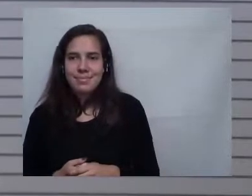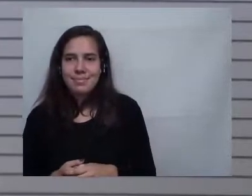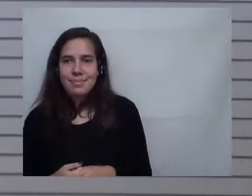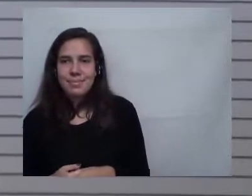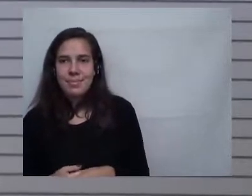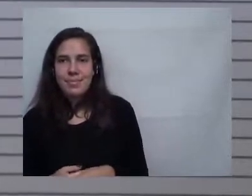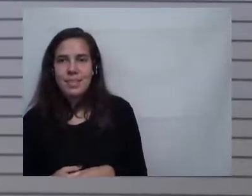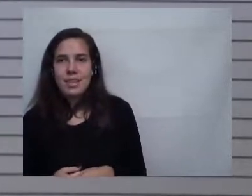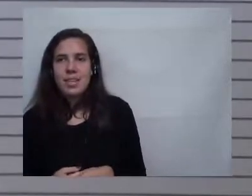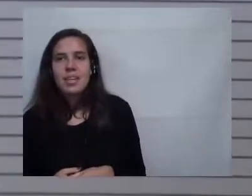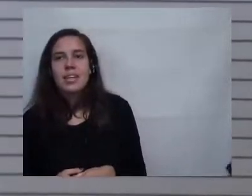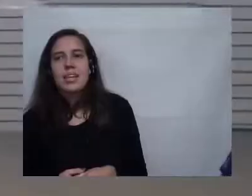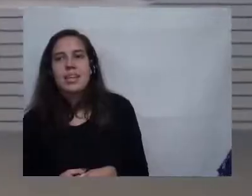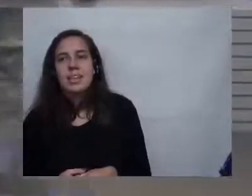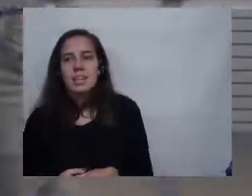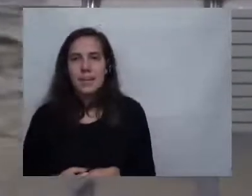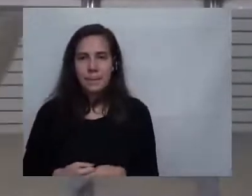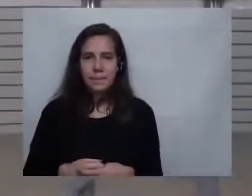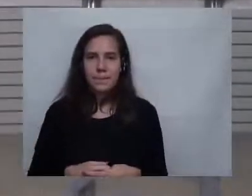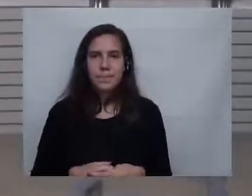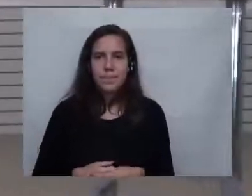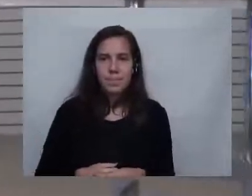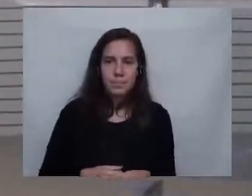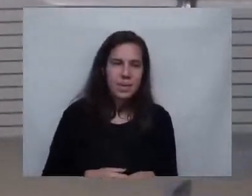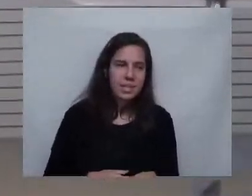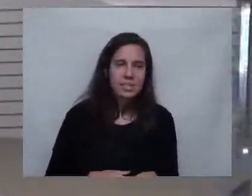e depois ele vai pegar no meu pé